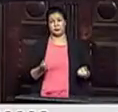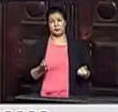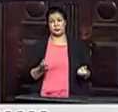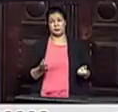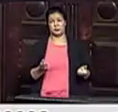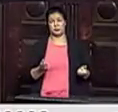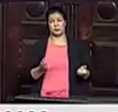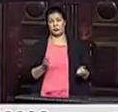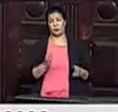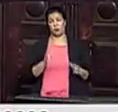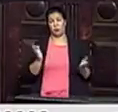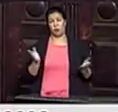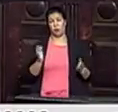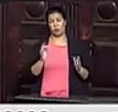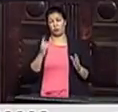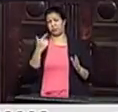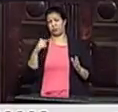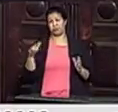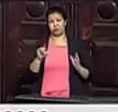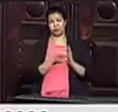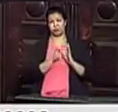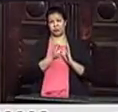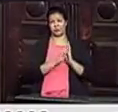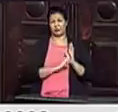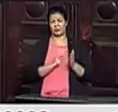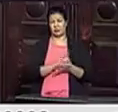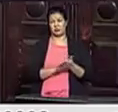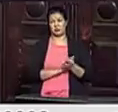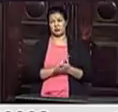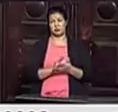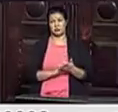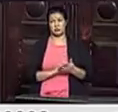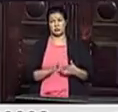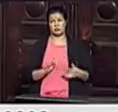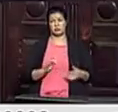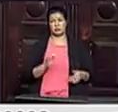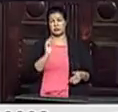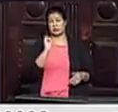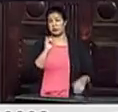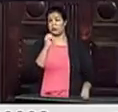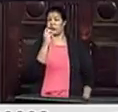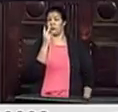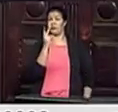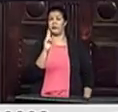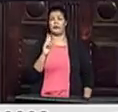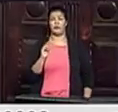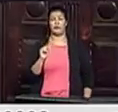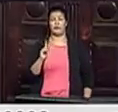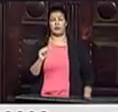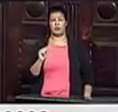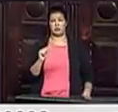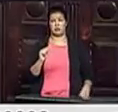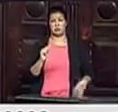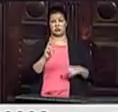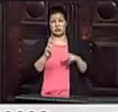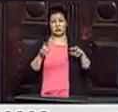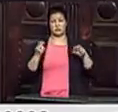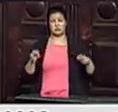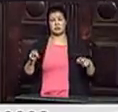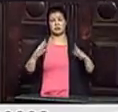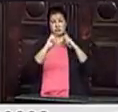Noroeste Fluminense, tivesse lá 10 candidatos e tivesse 2 vagas para o Noroeste. Dos